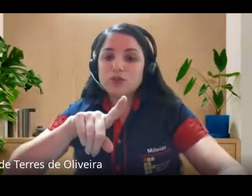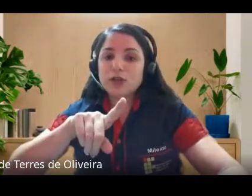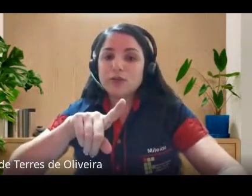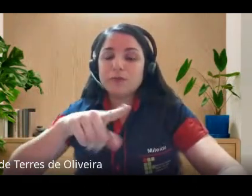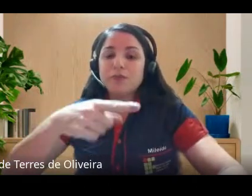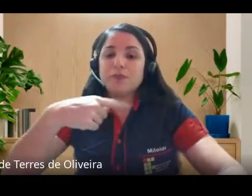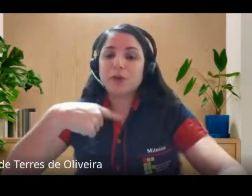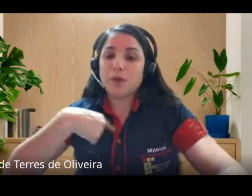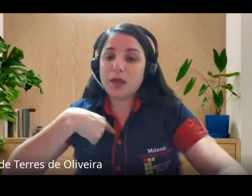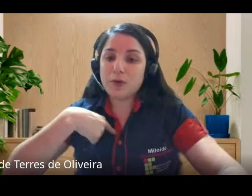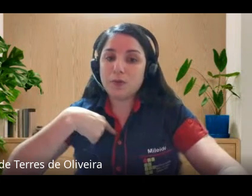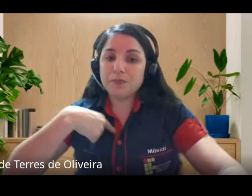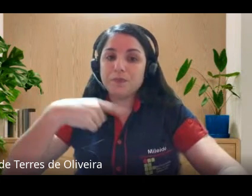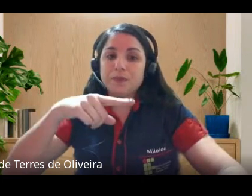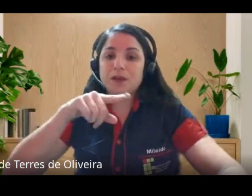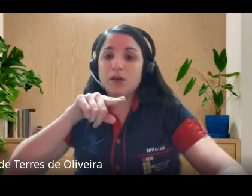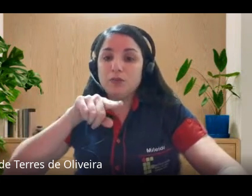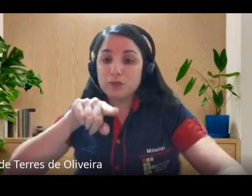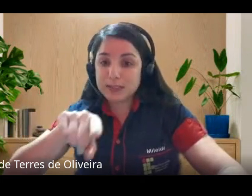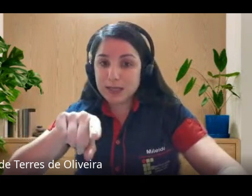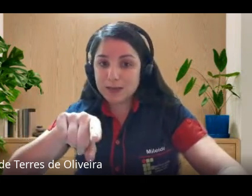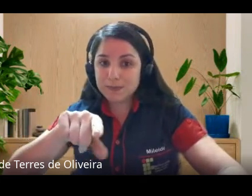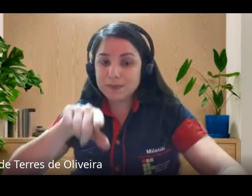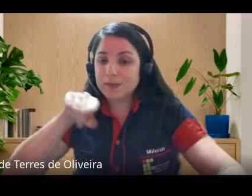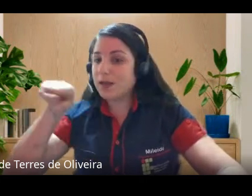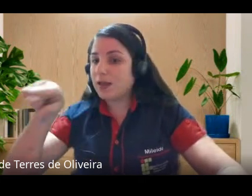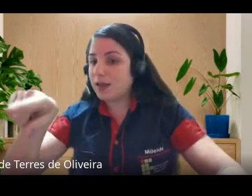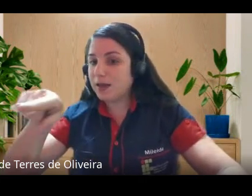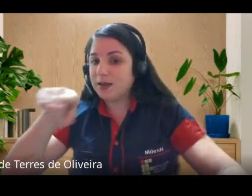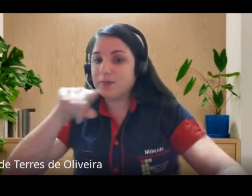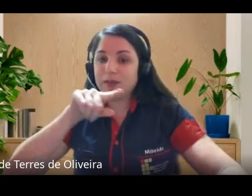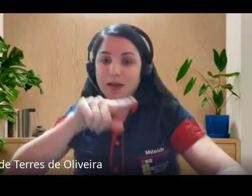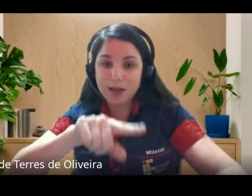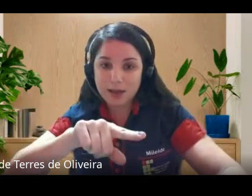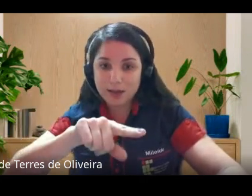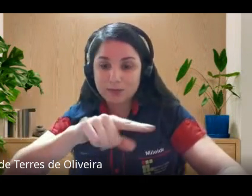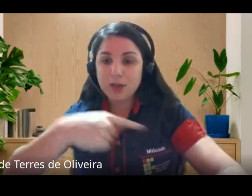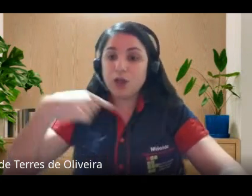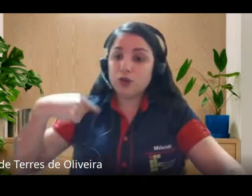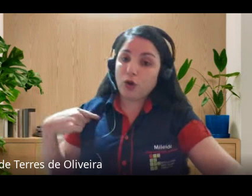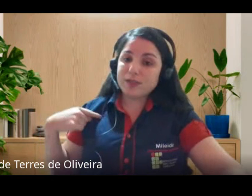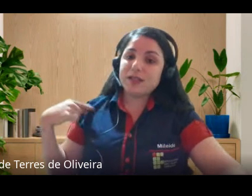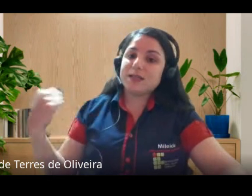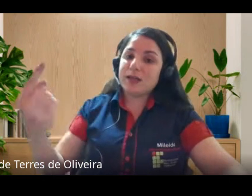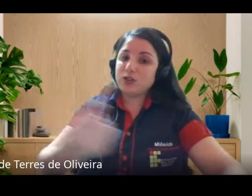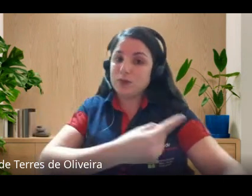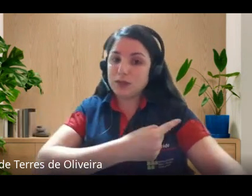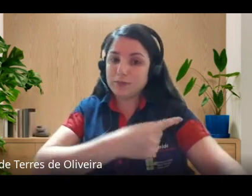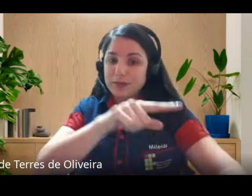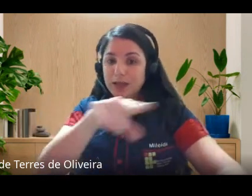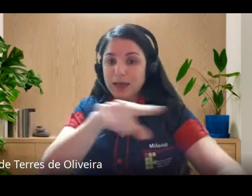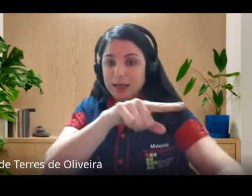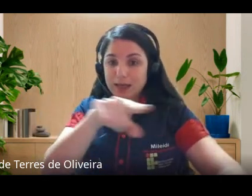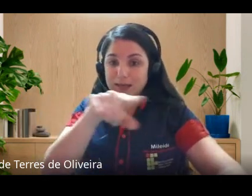dedo indicador. Então, eu, você, ele, ela, nós, né, que sai de